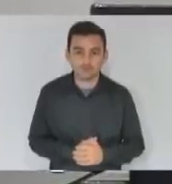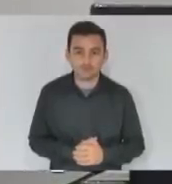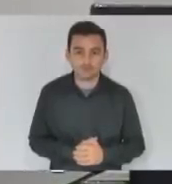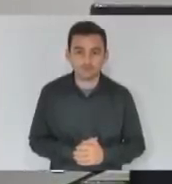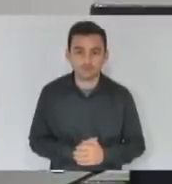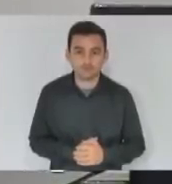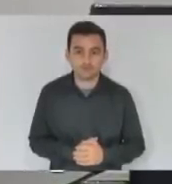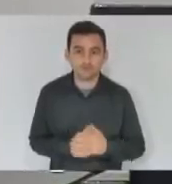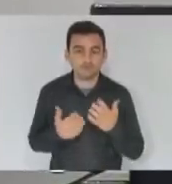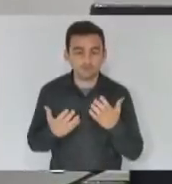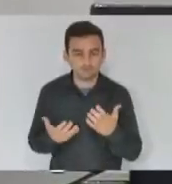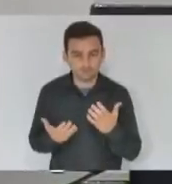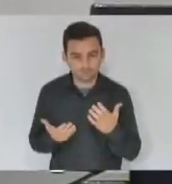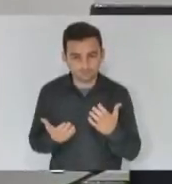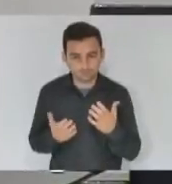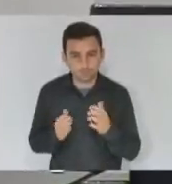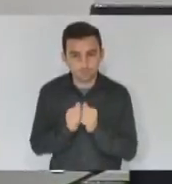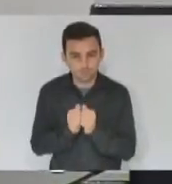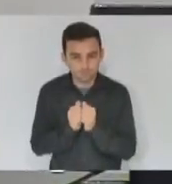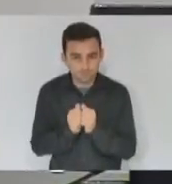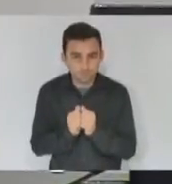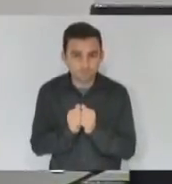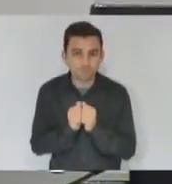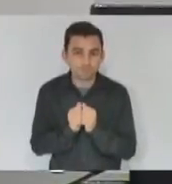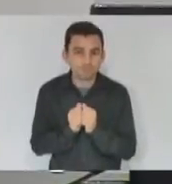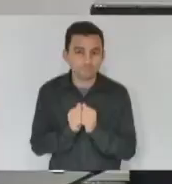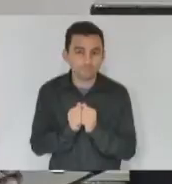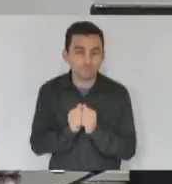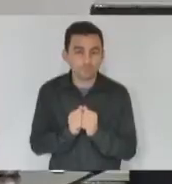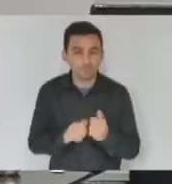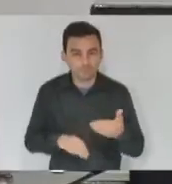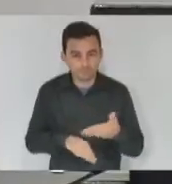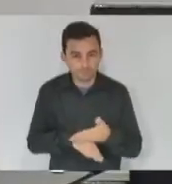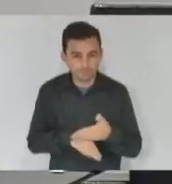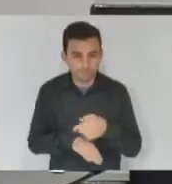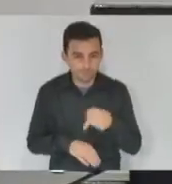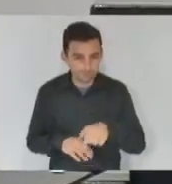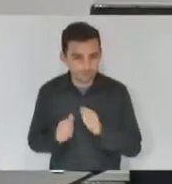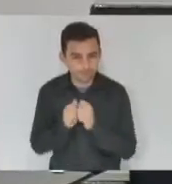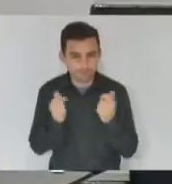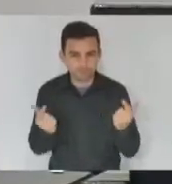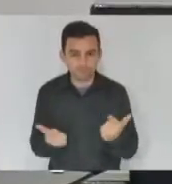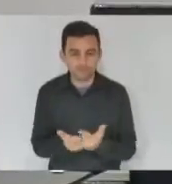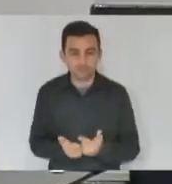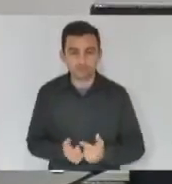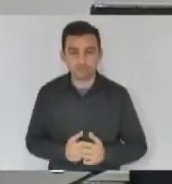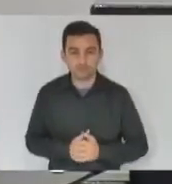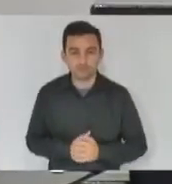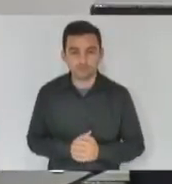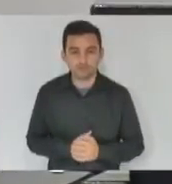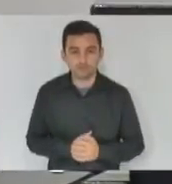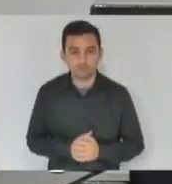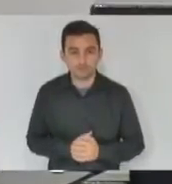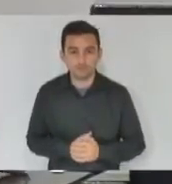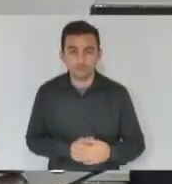quero participar a esta casa na